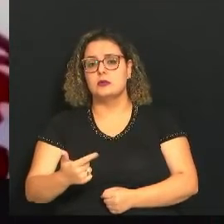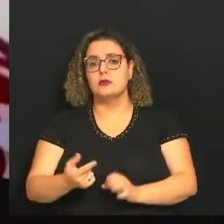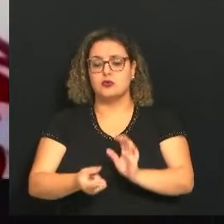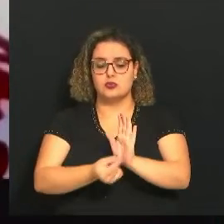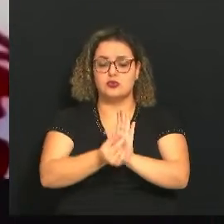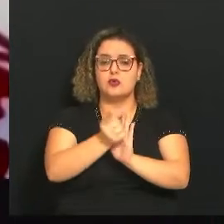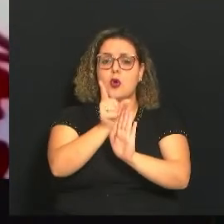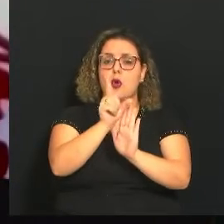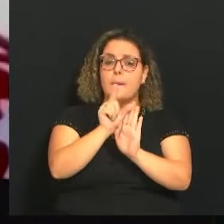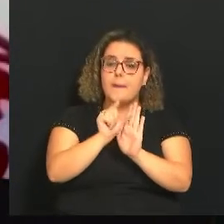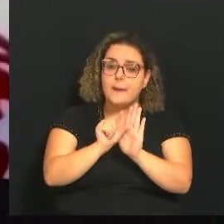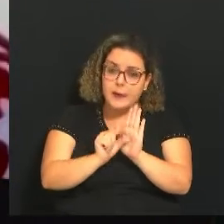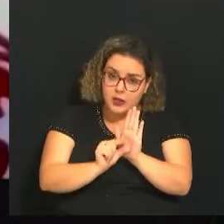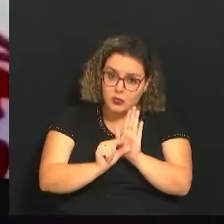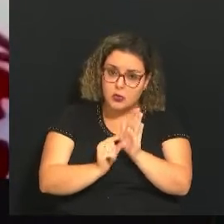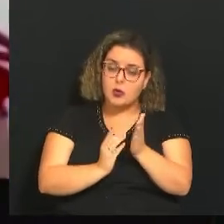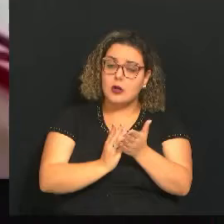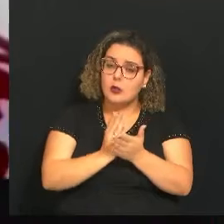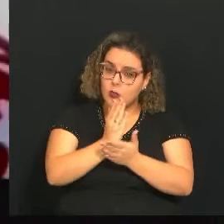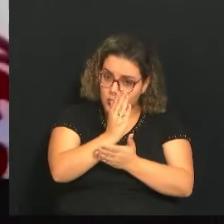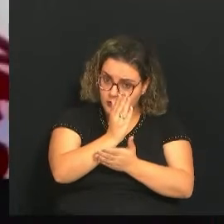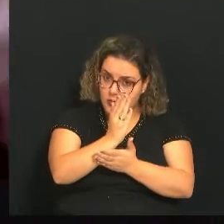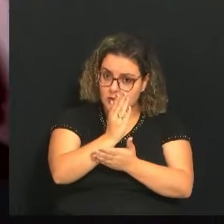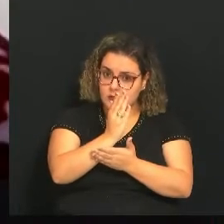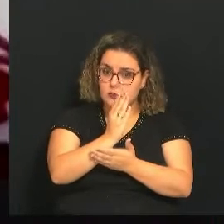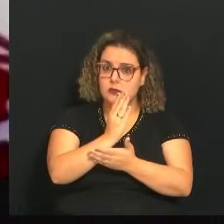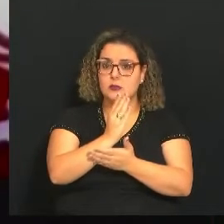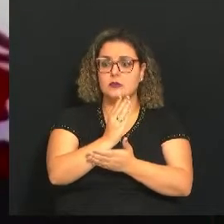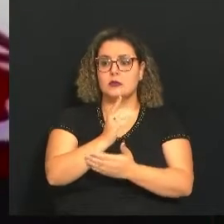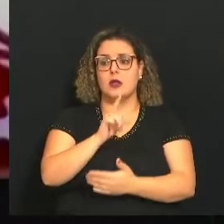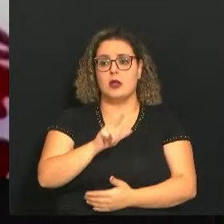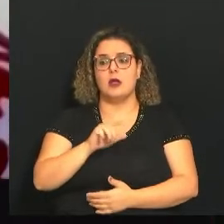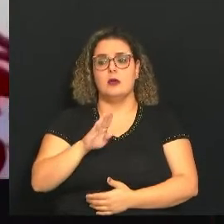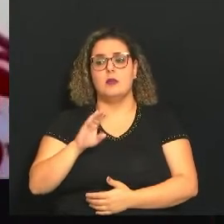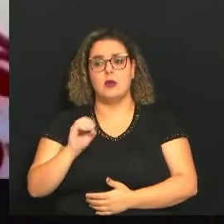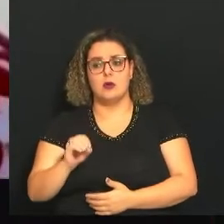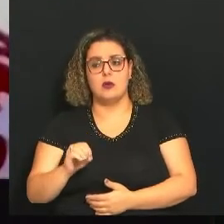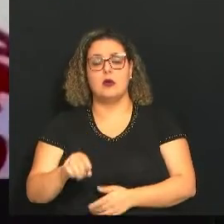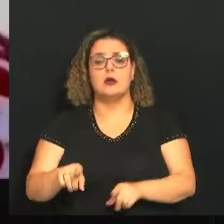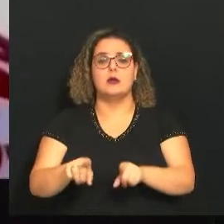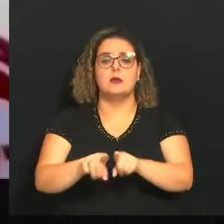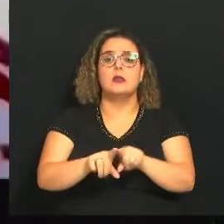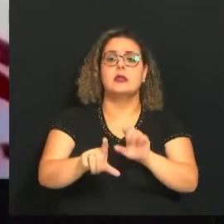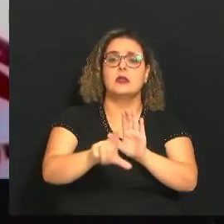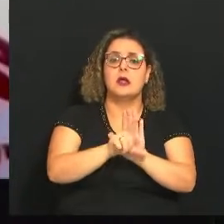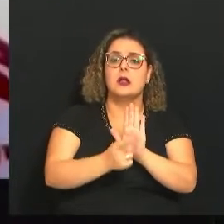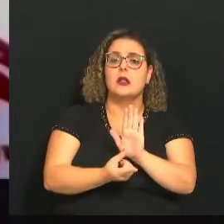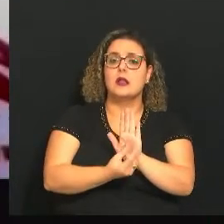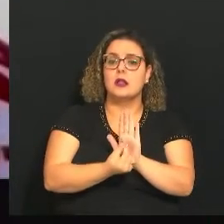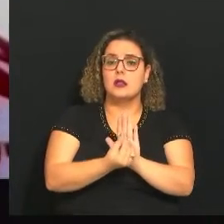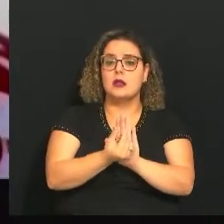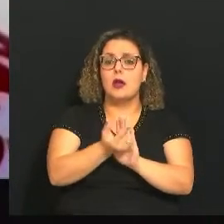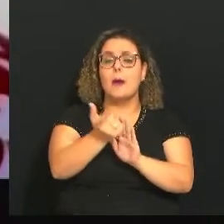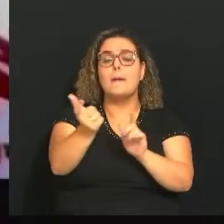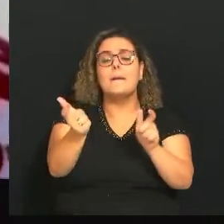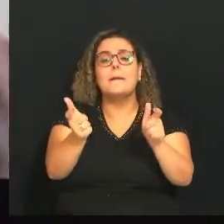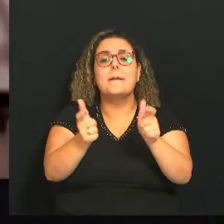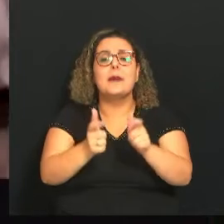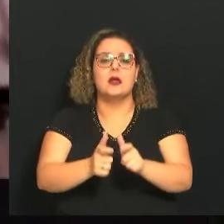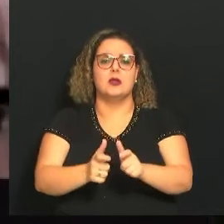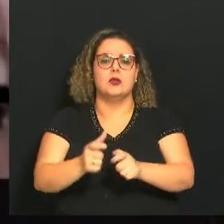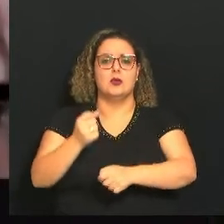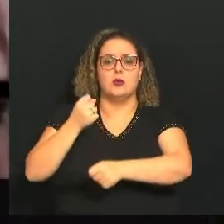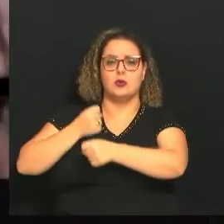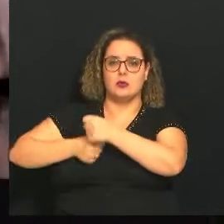aprovado, né? Aí tanto na LDO como na lei do orçamento menor que foi 2021. Mas isso não